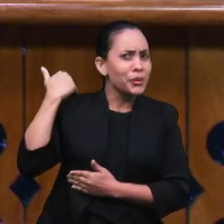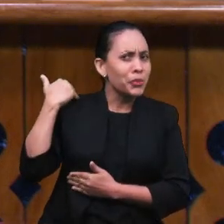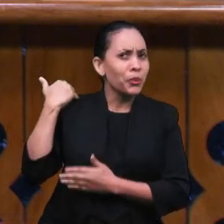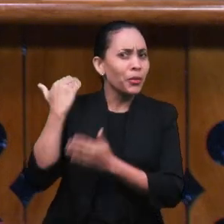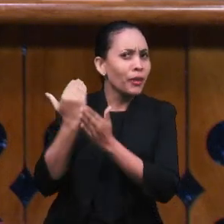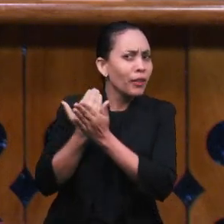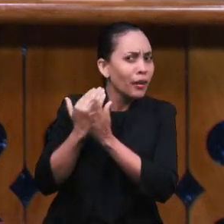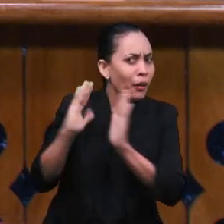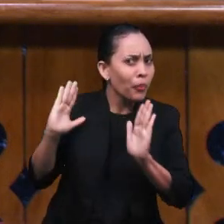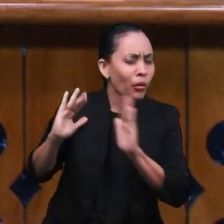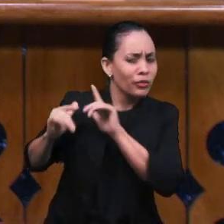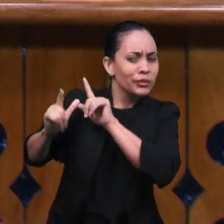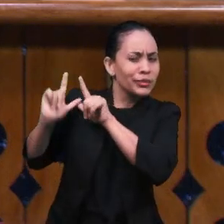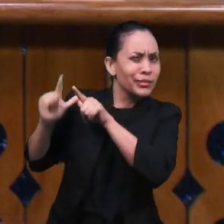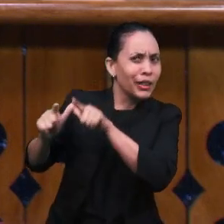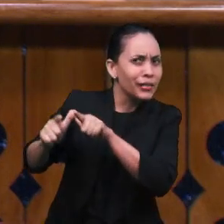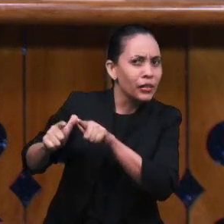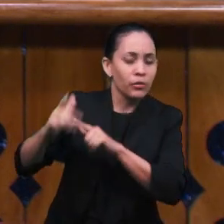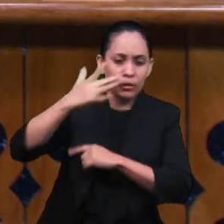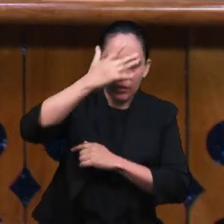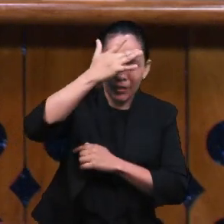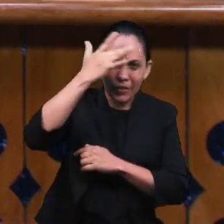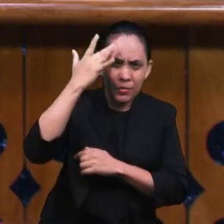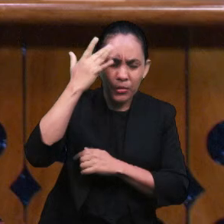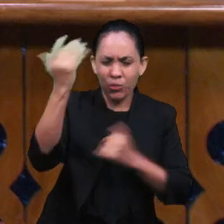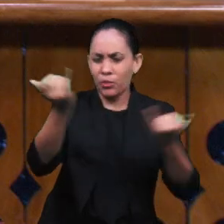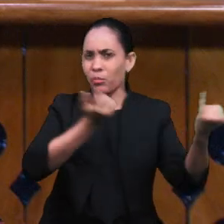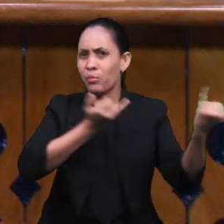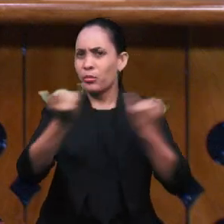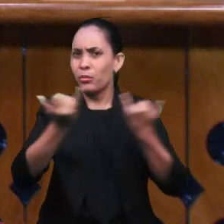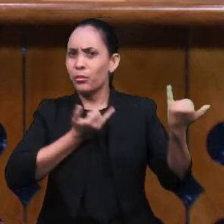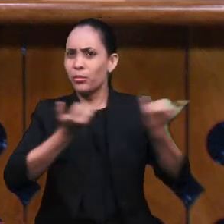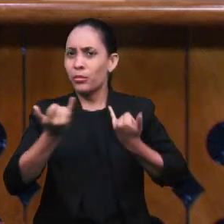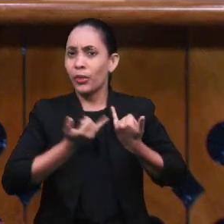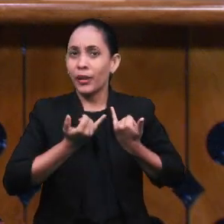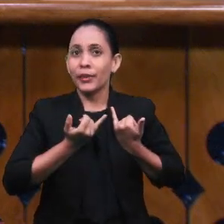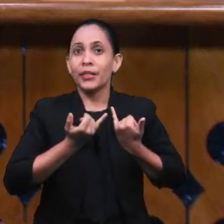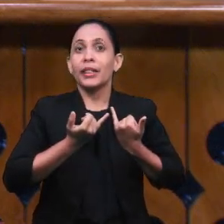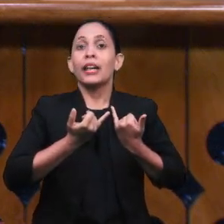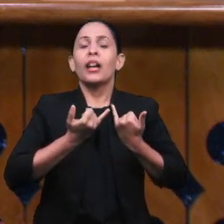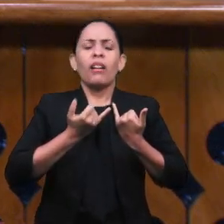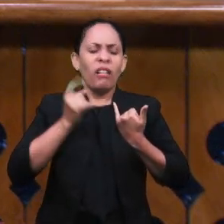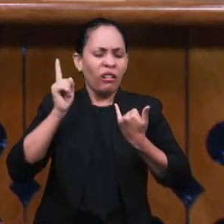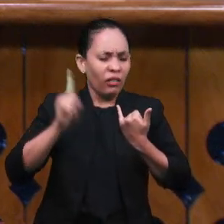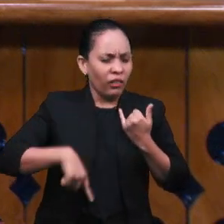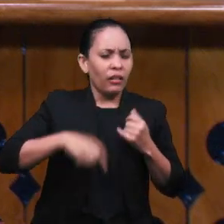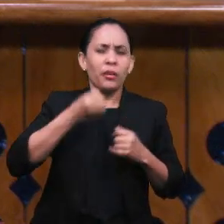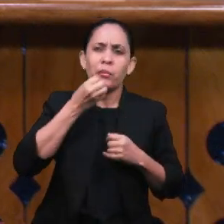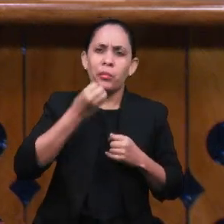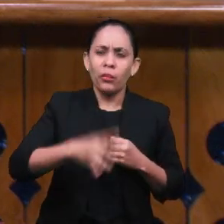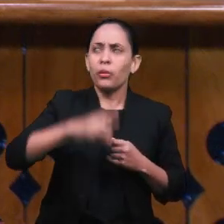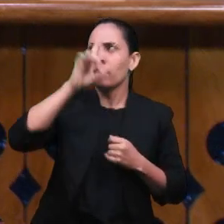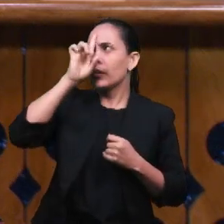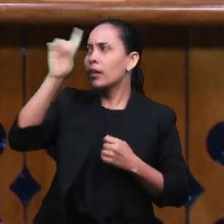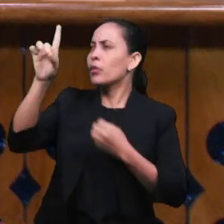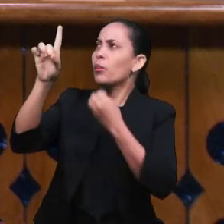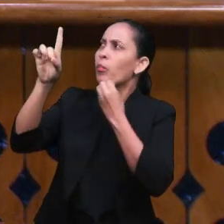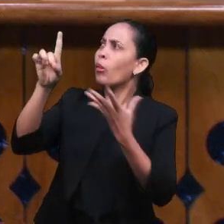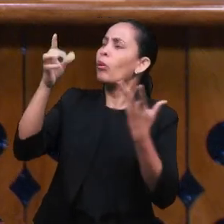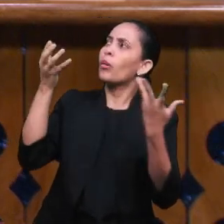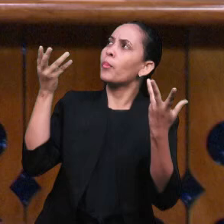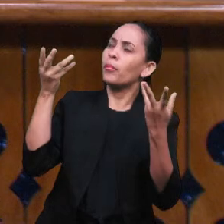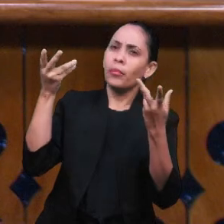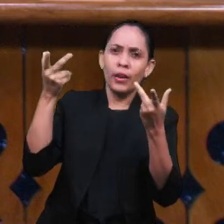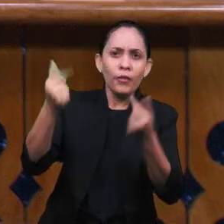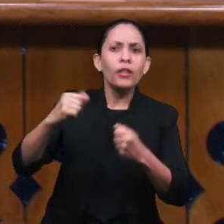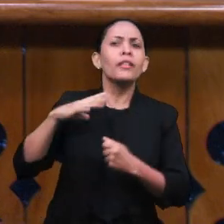vai no que as pessoas falam. O fundo diz que é muito bom, que Deus é grande e vai